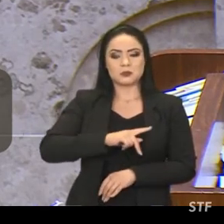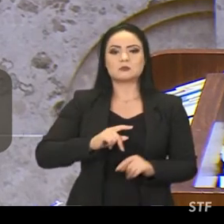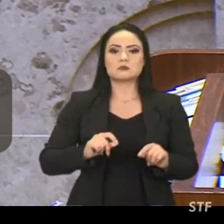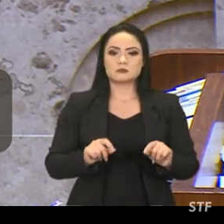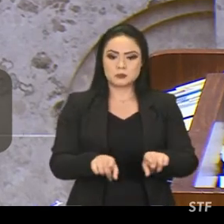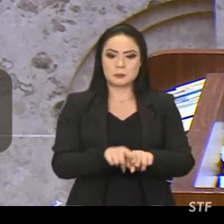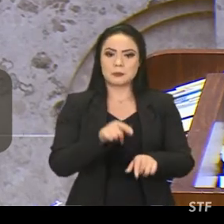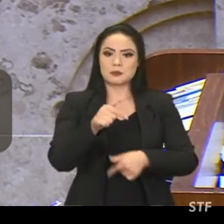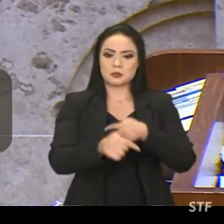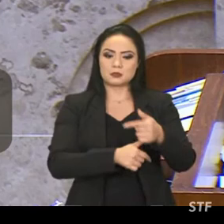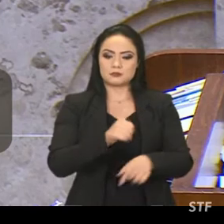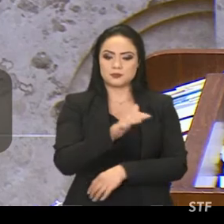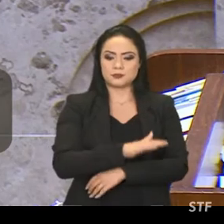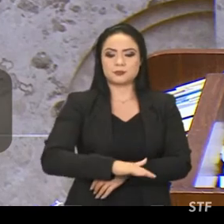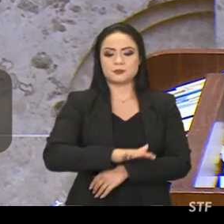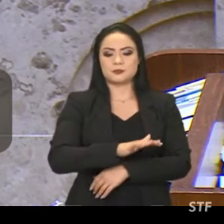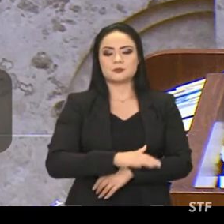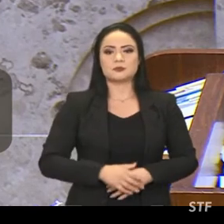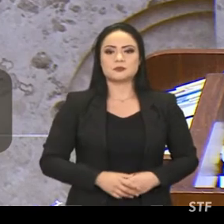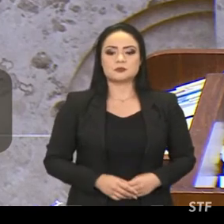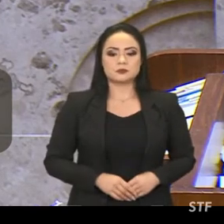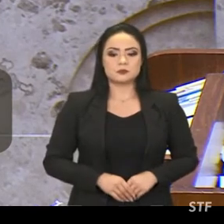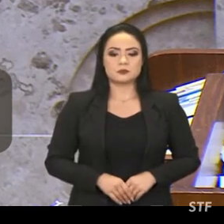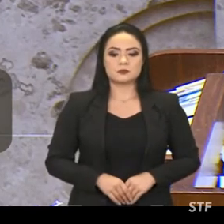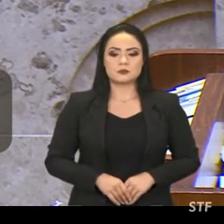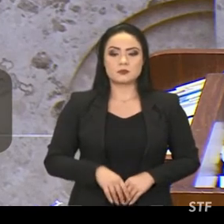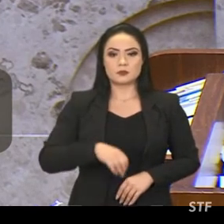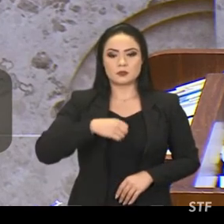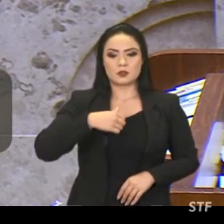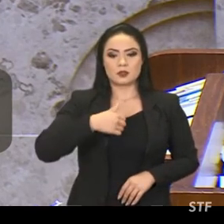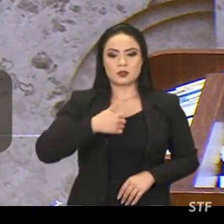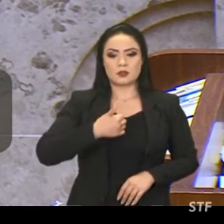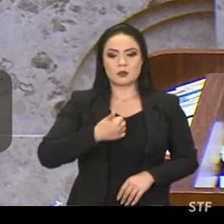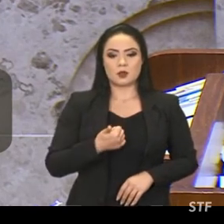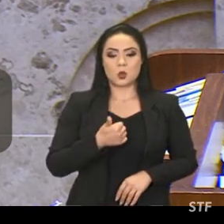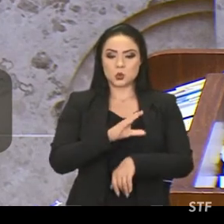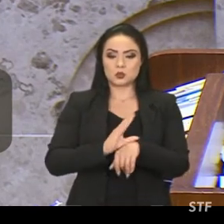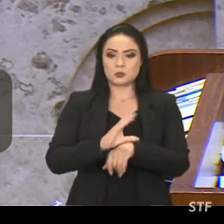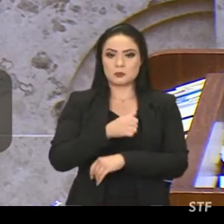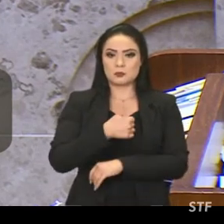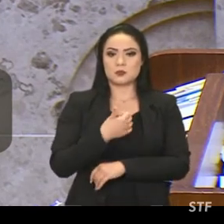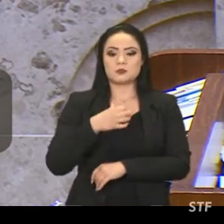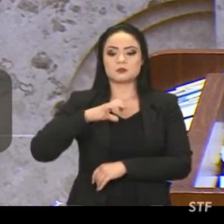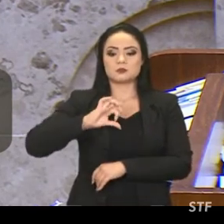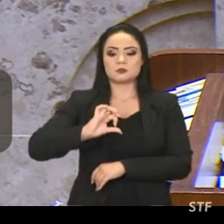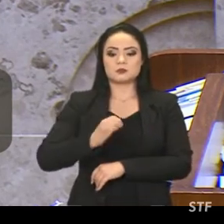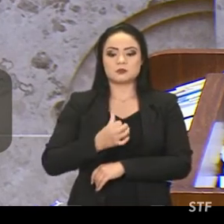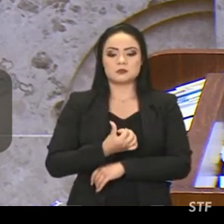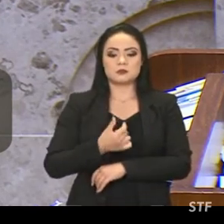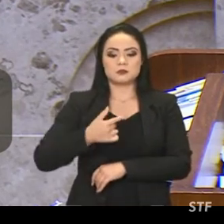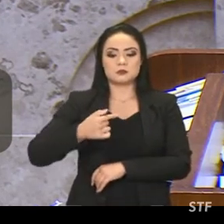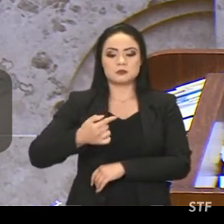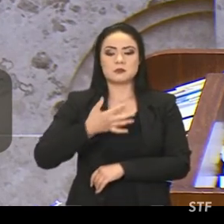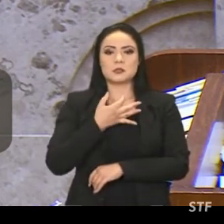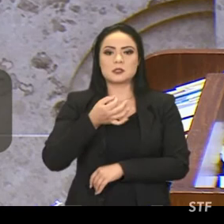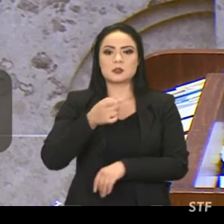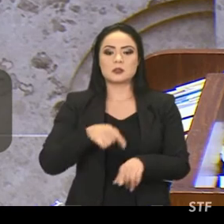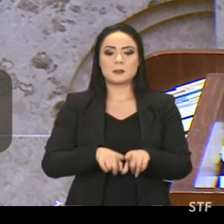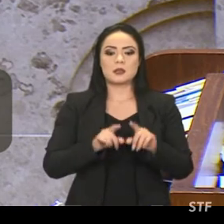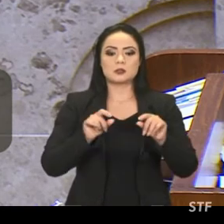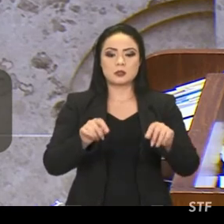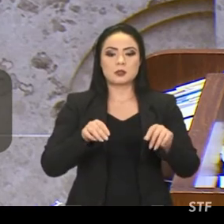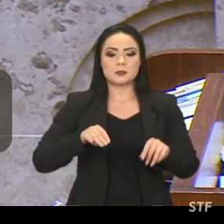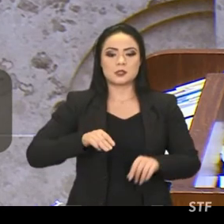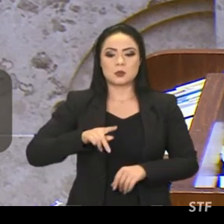atuava ali. A Constituição de 1967 faz menção também ao